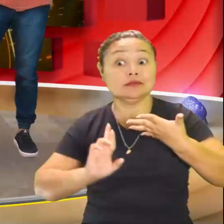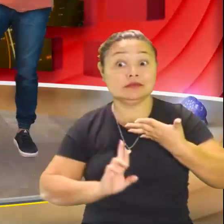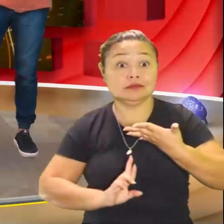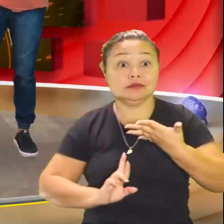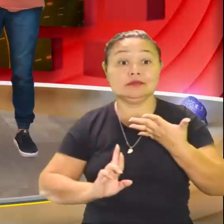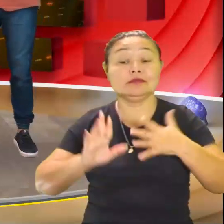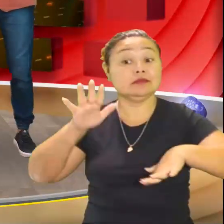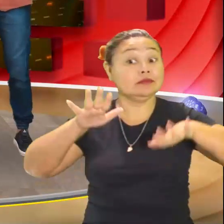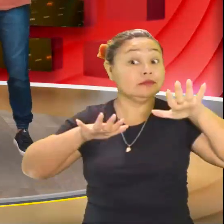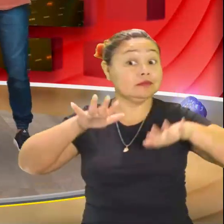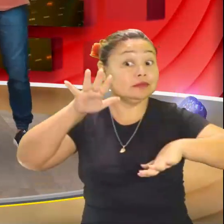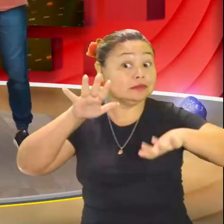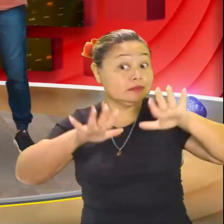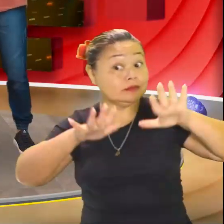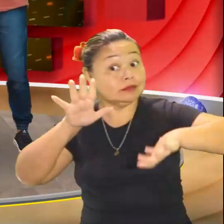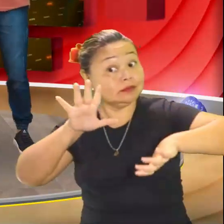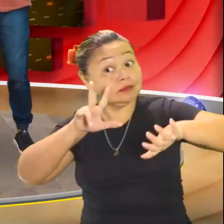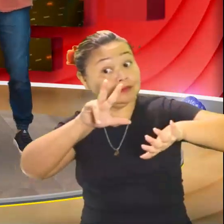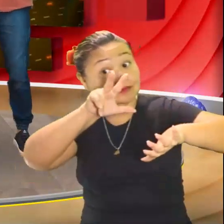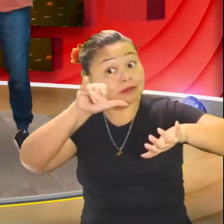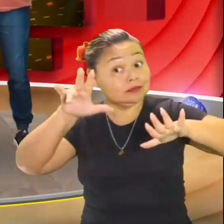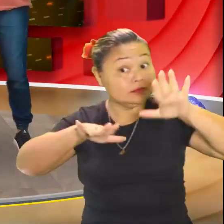soluções. Vai depender